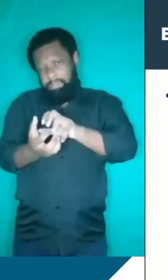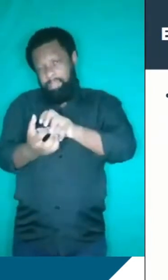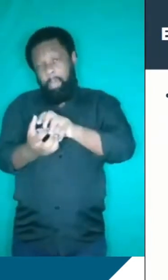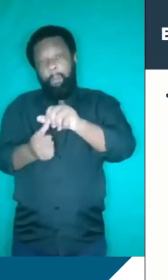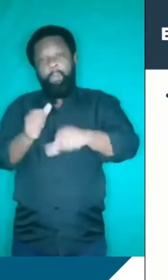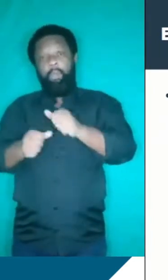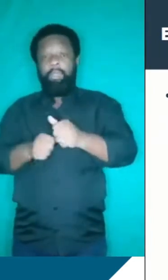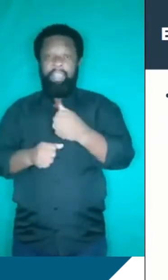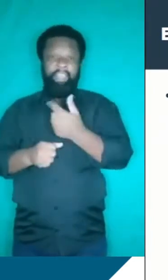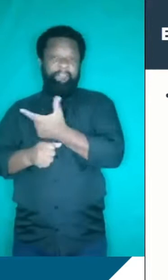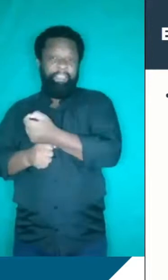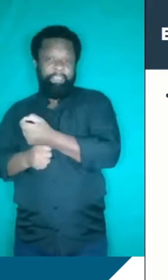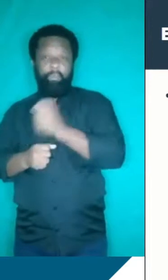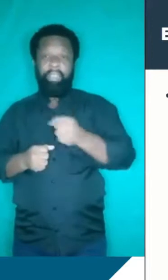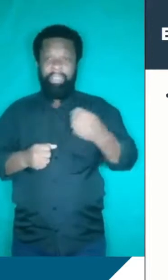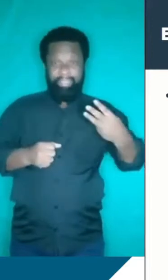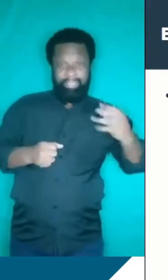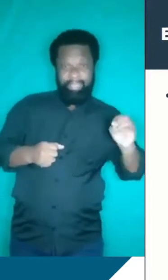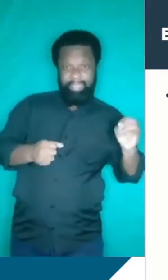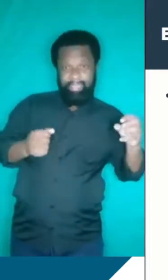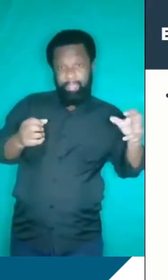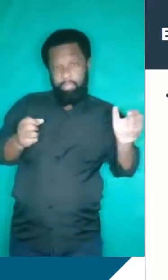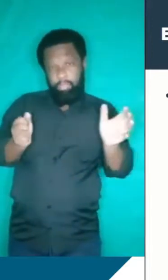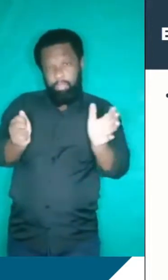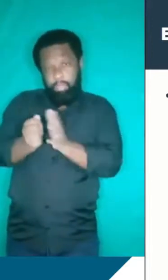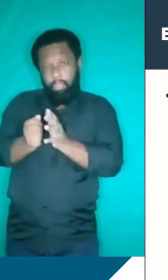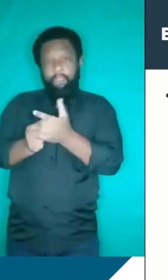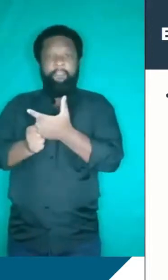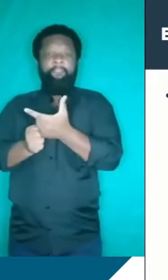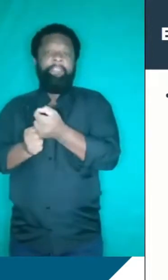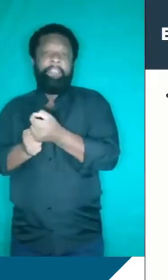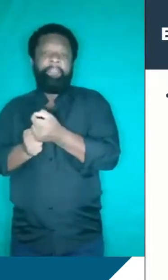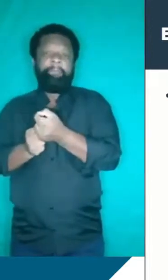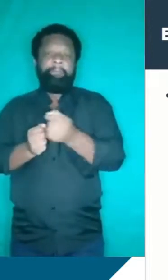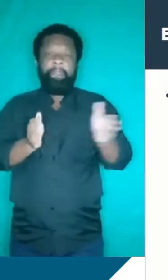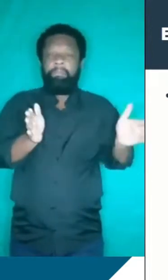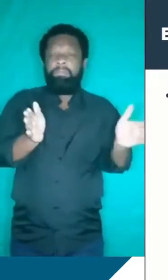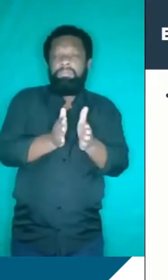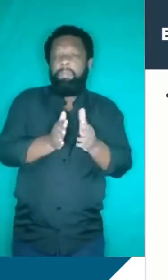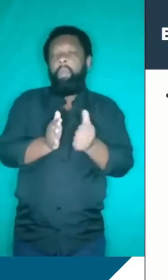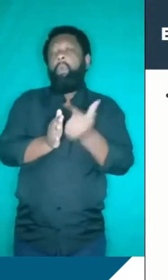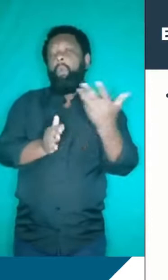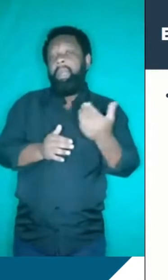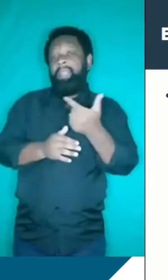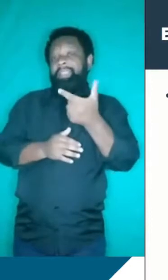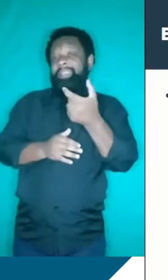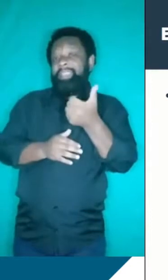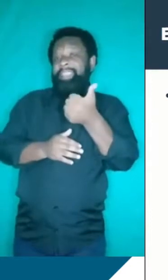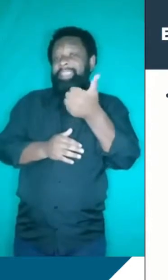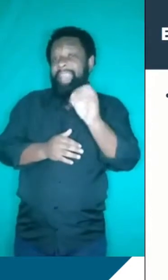centímetros. Ela foi de 30 para 20. Quanto que eu comprimi? Eu comprimi 10. Então, se eu comprimir